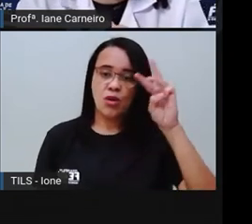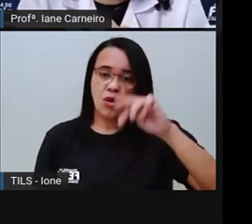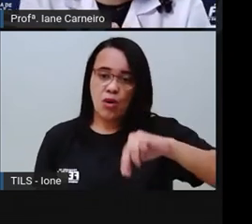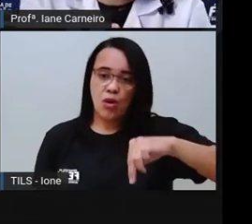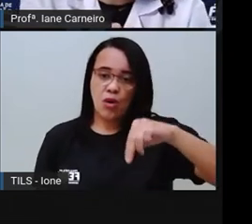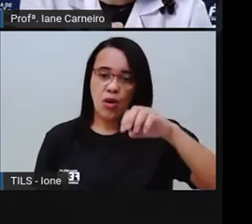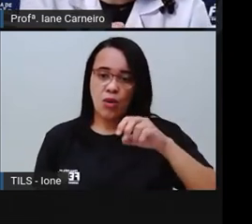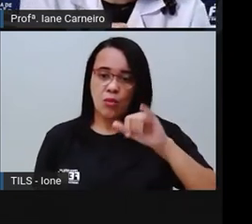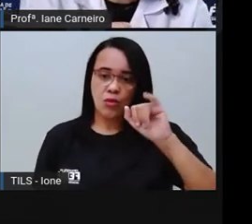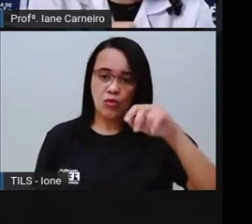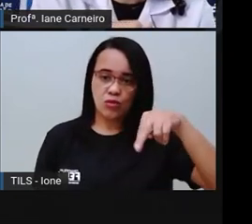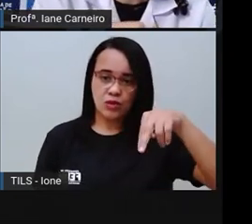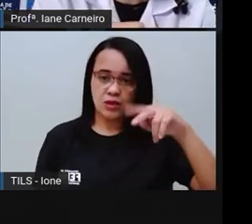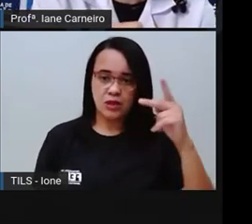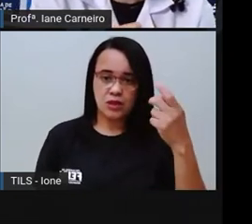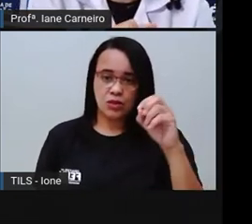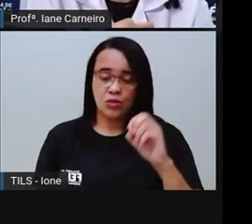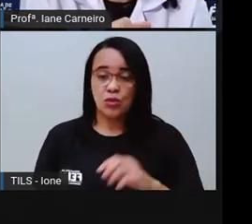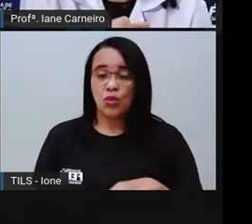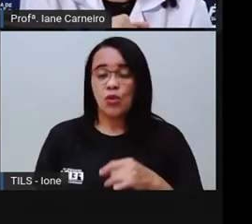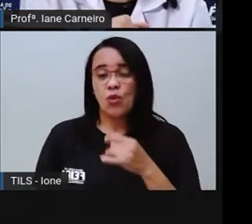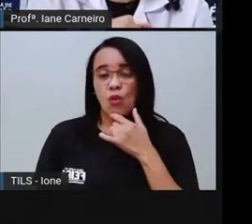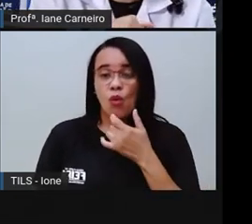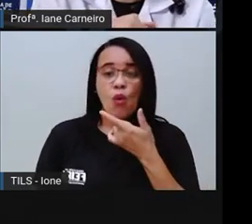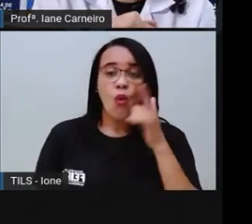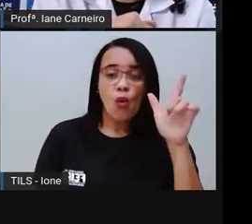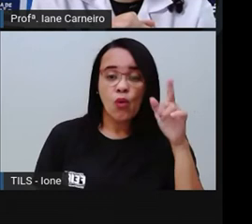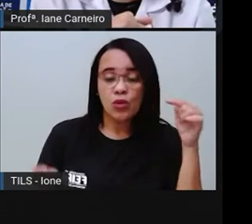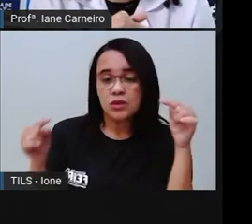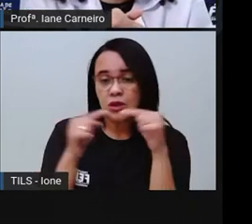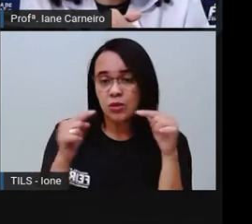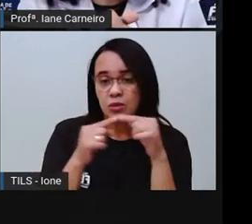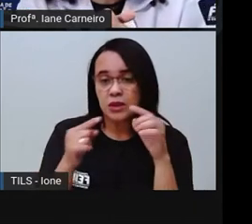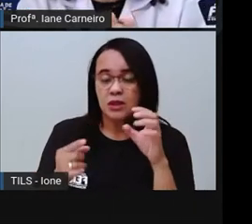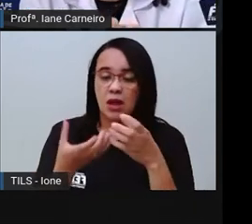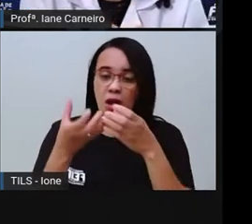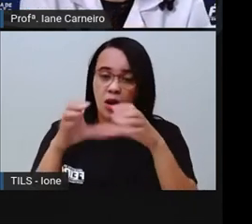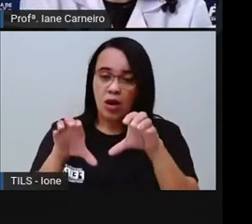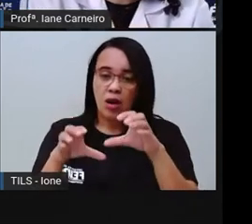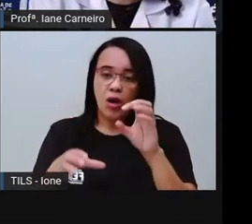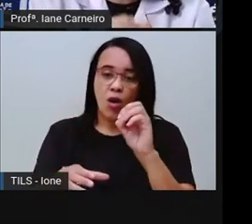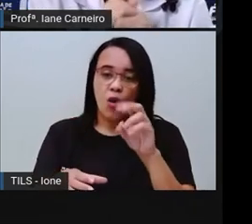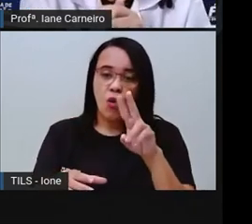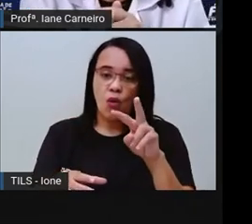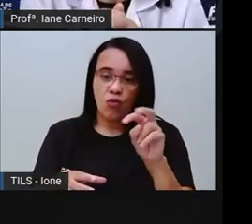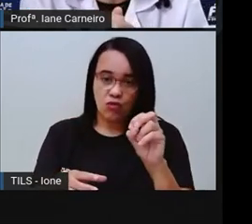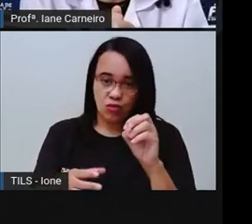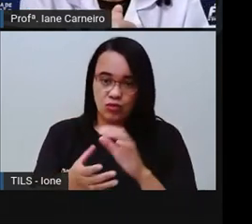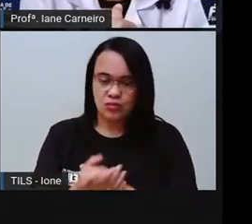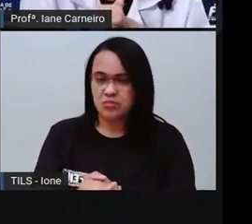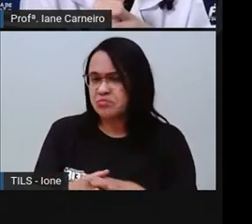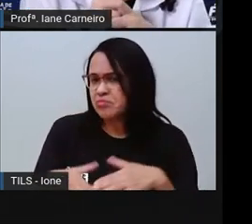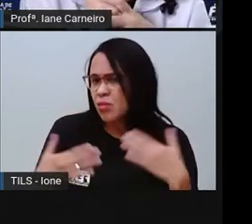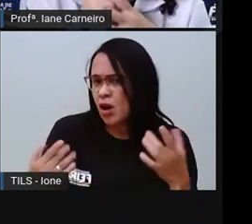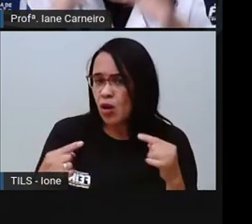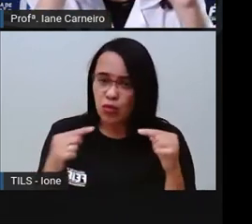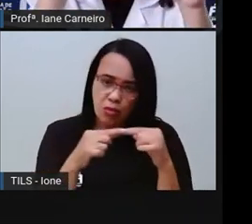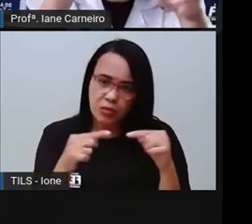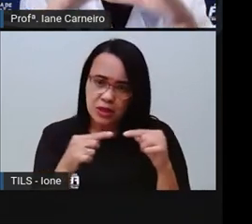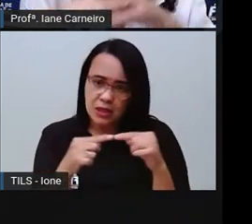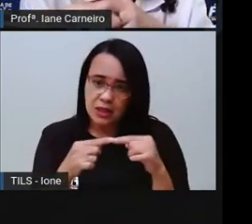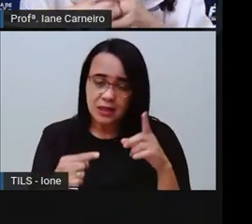Será que tem uma que rima com ovo será um difícil mas se você lembrar de alguma palavra que rima com a palavra